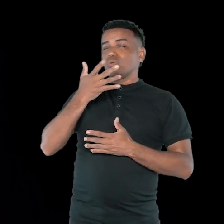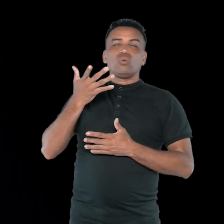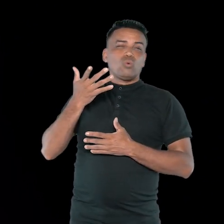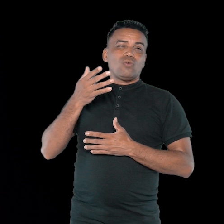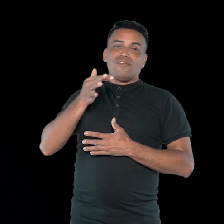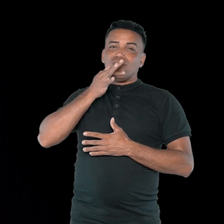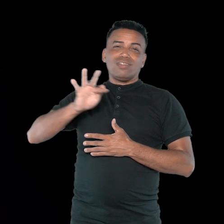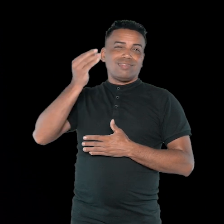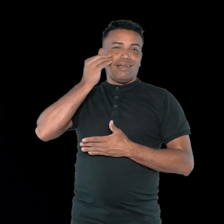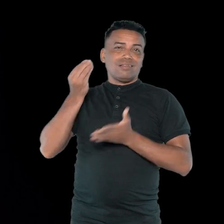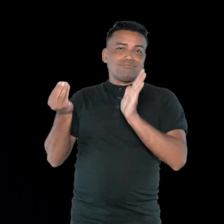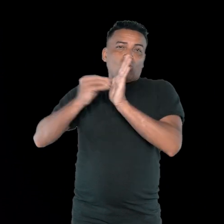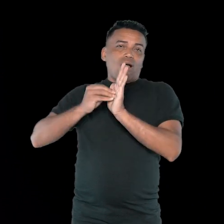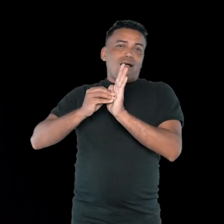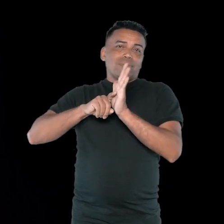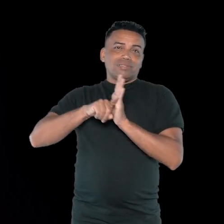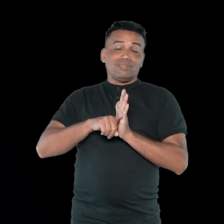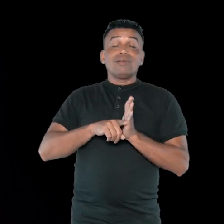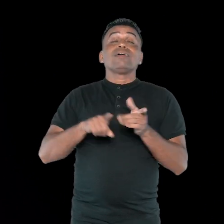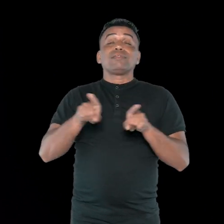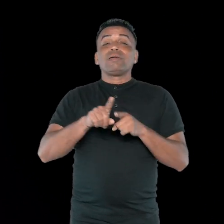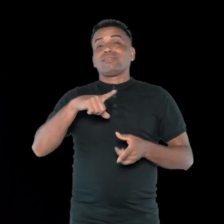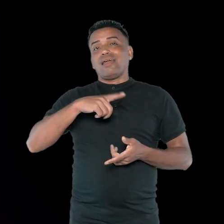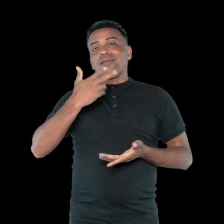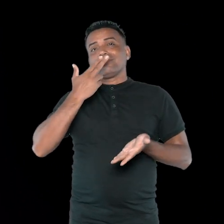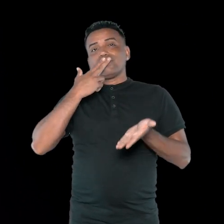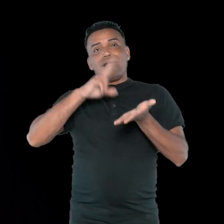cartas que ele escreve para